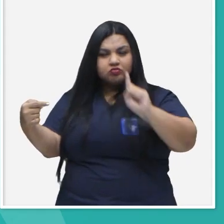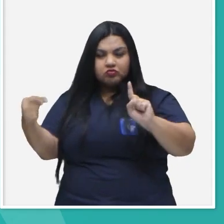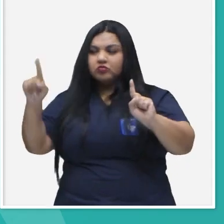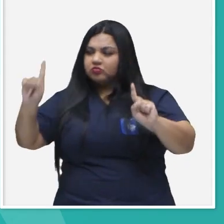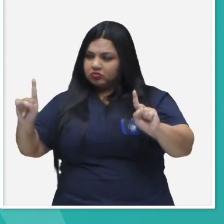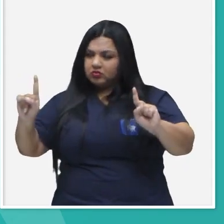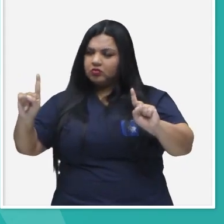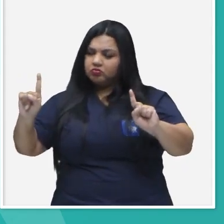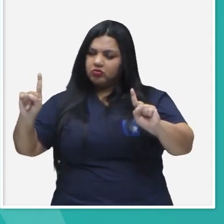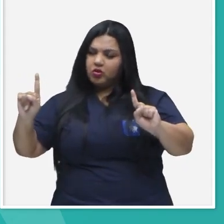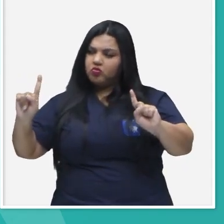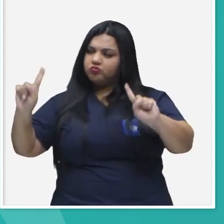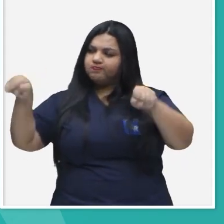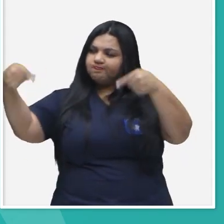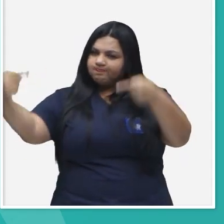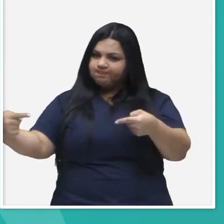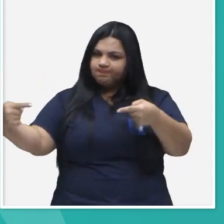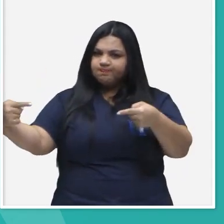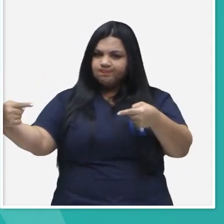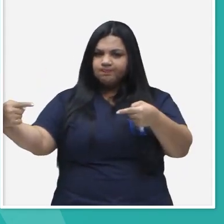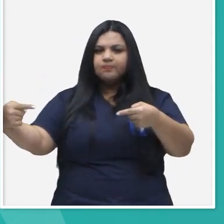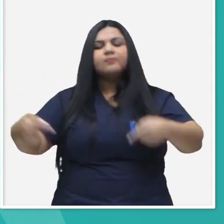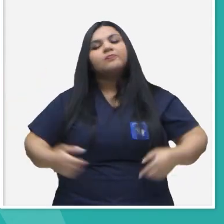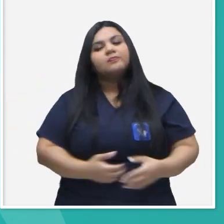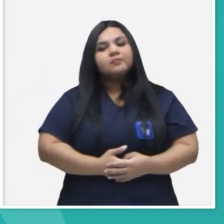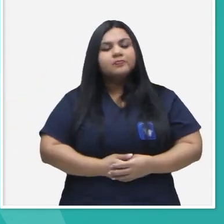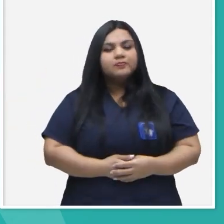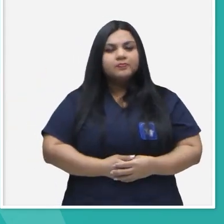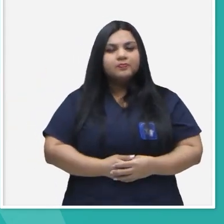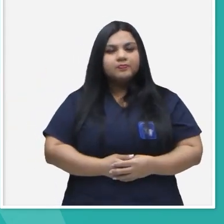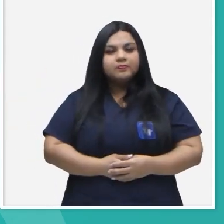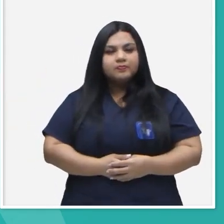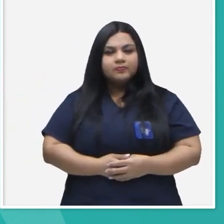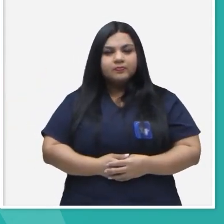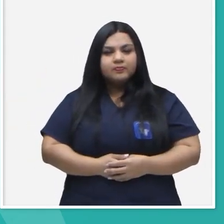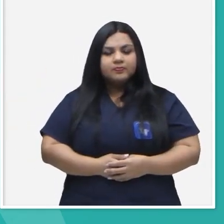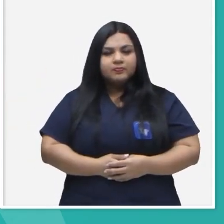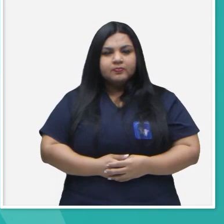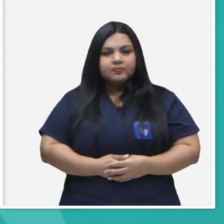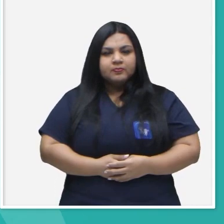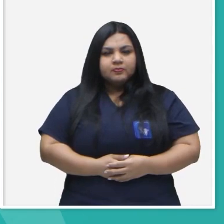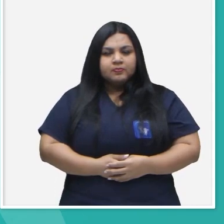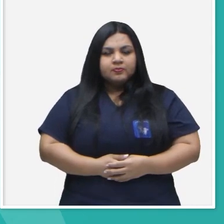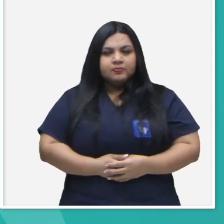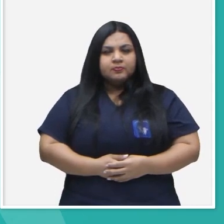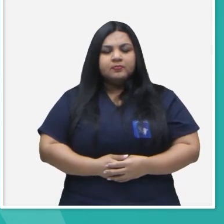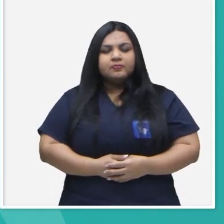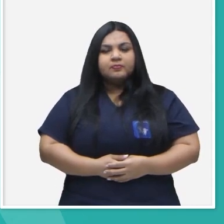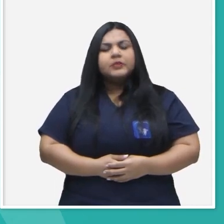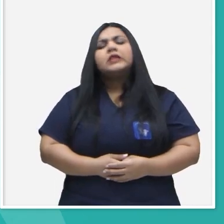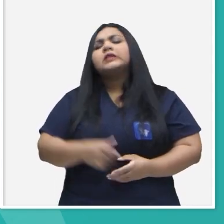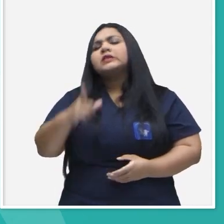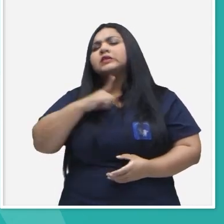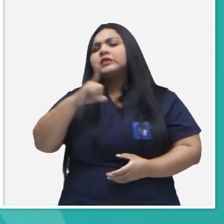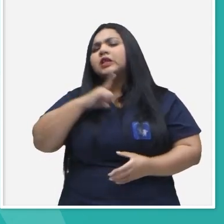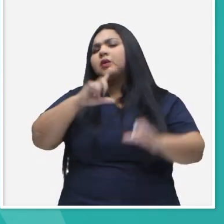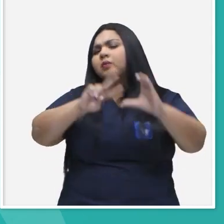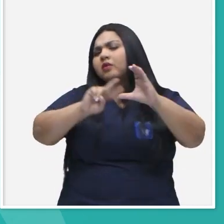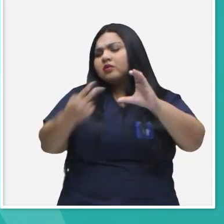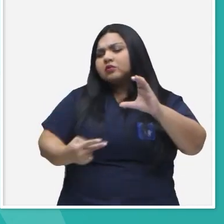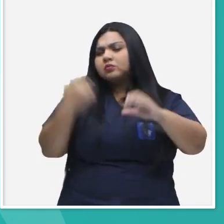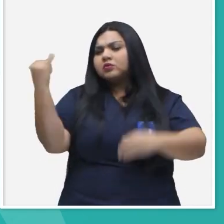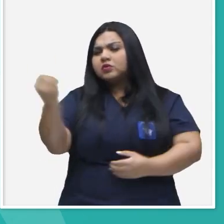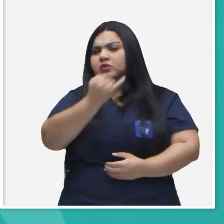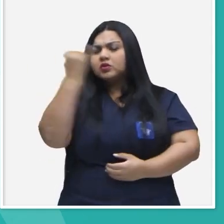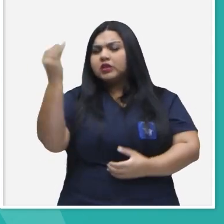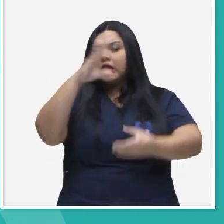em oposição ao outro, tá certo? E tem uma classificação importante